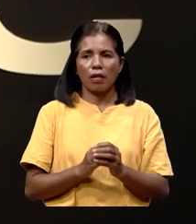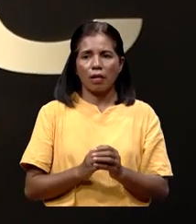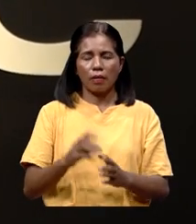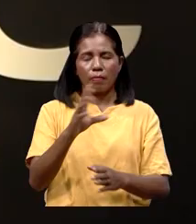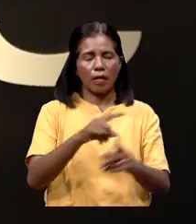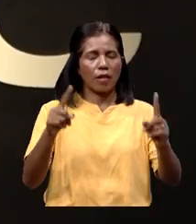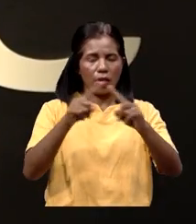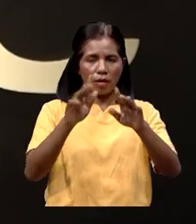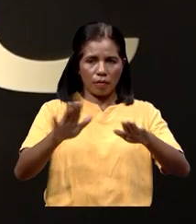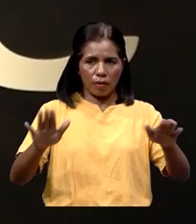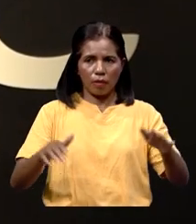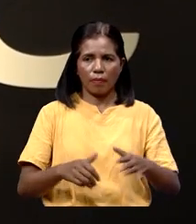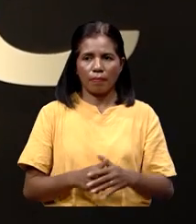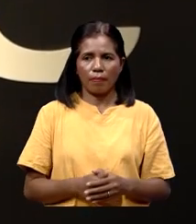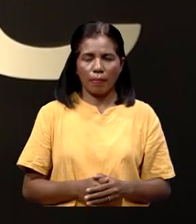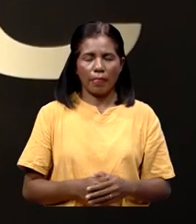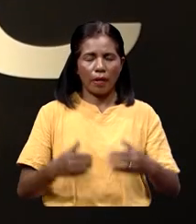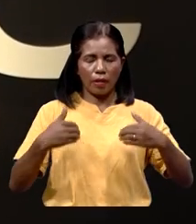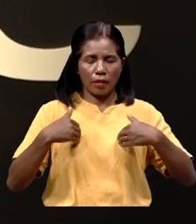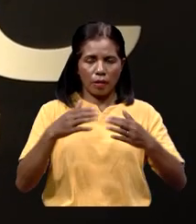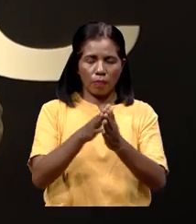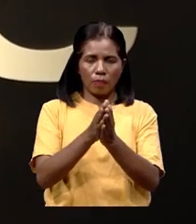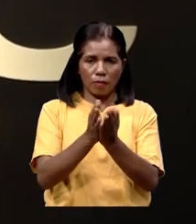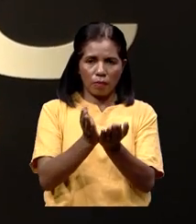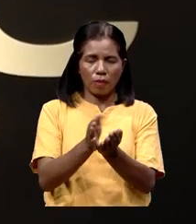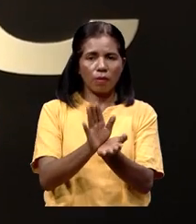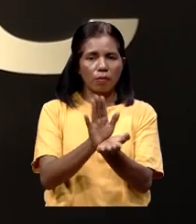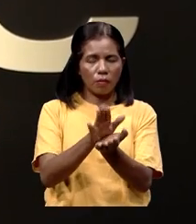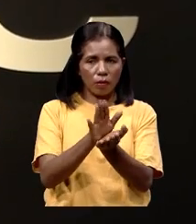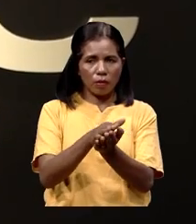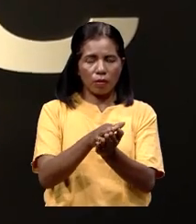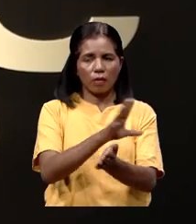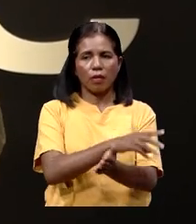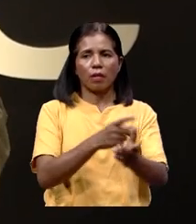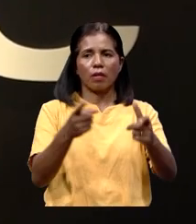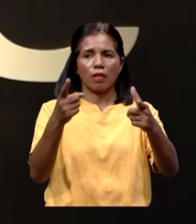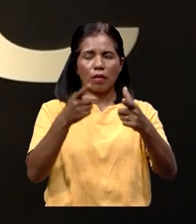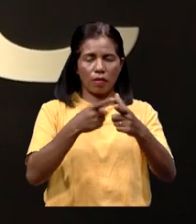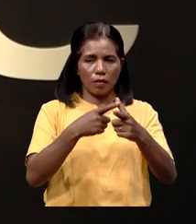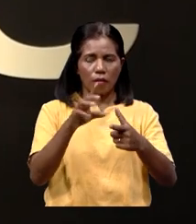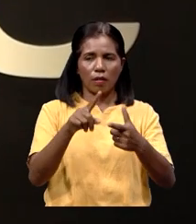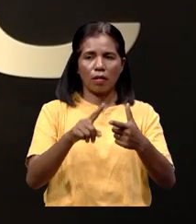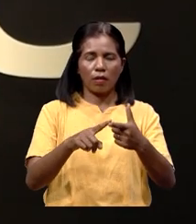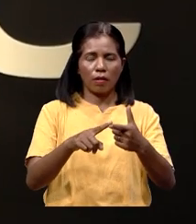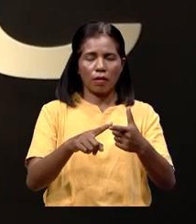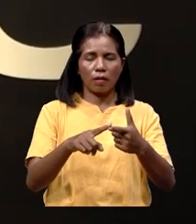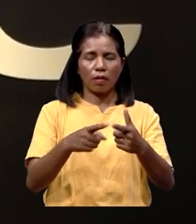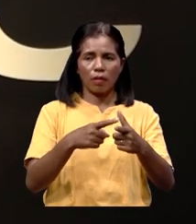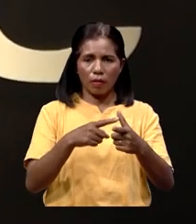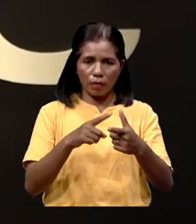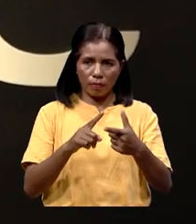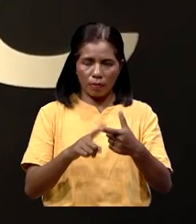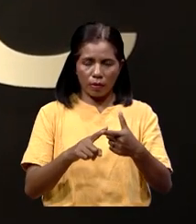menino. Seria o crocodilo, depois juntou-se uma menina que estava com um charapazinho, e depois